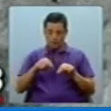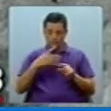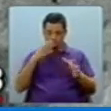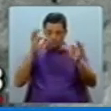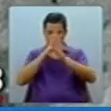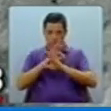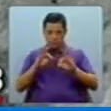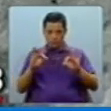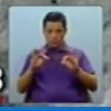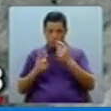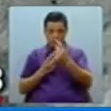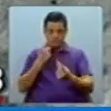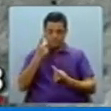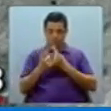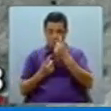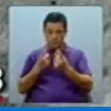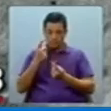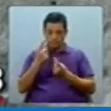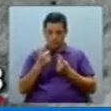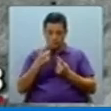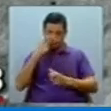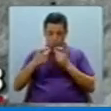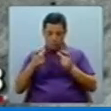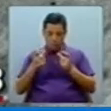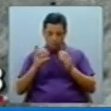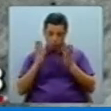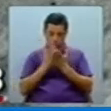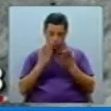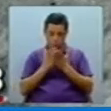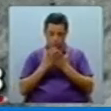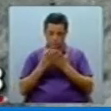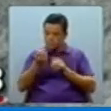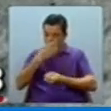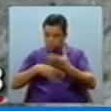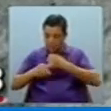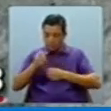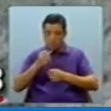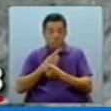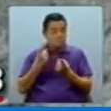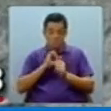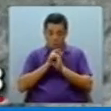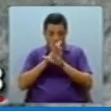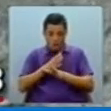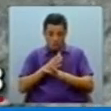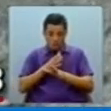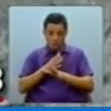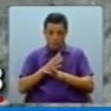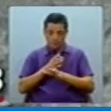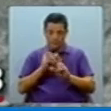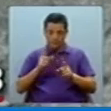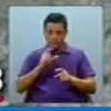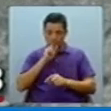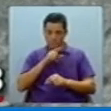qualquer geólogo, porque não há nenhuma explicação direta, ou, enfim, que